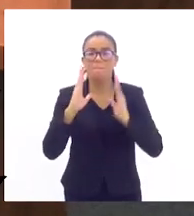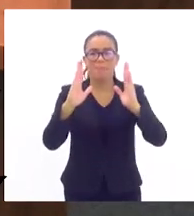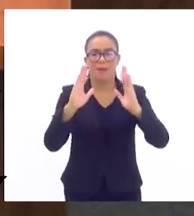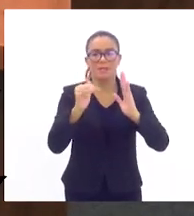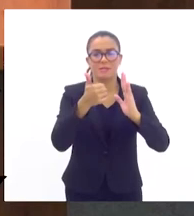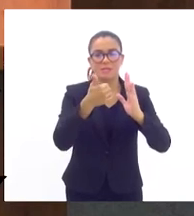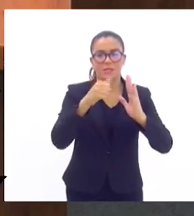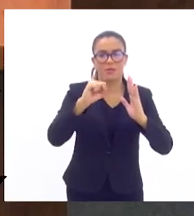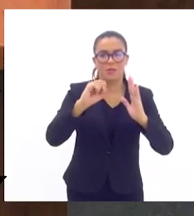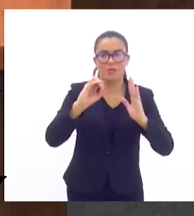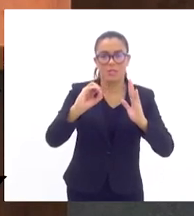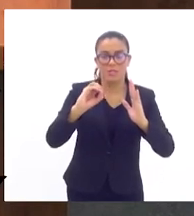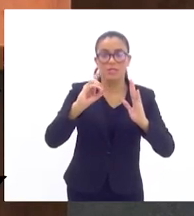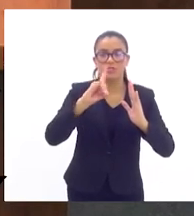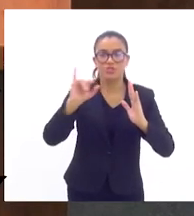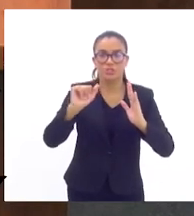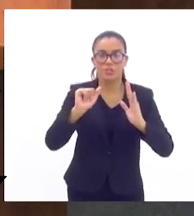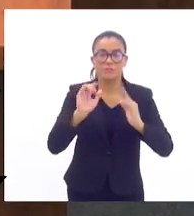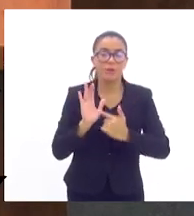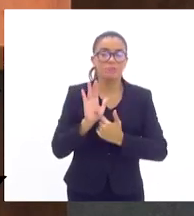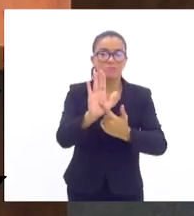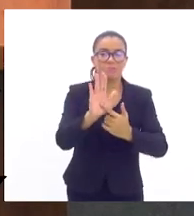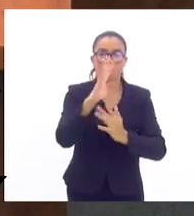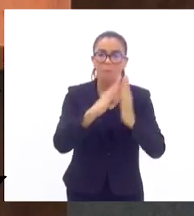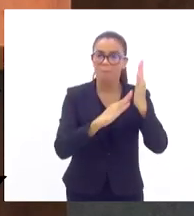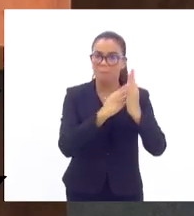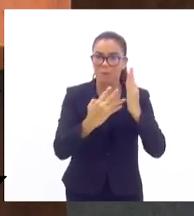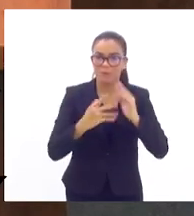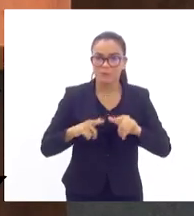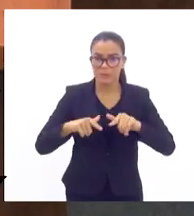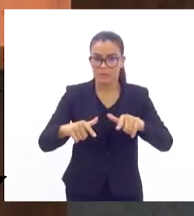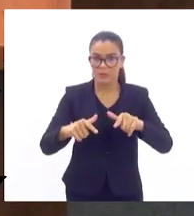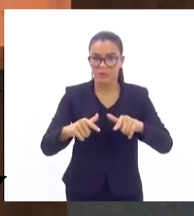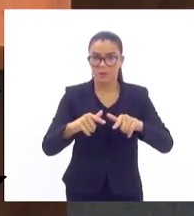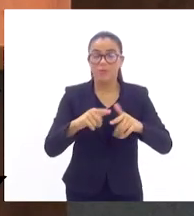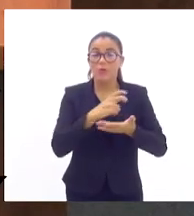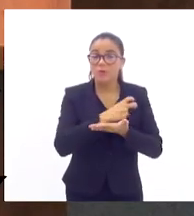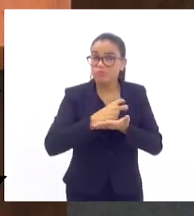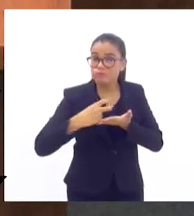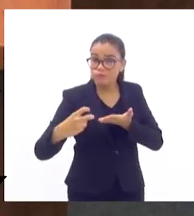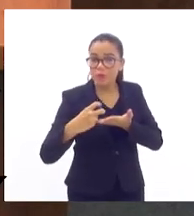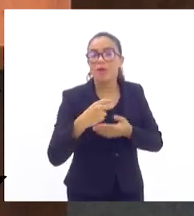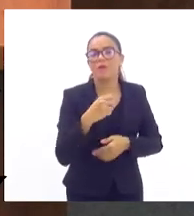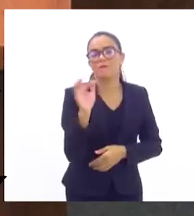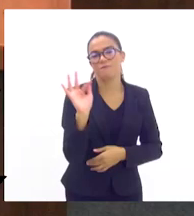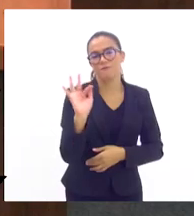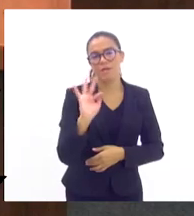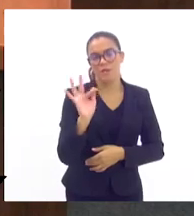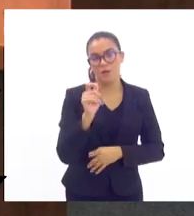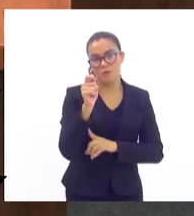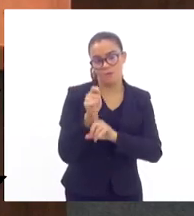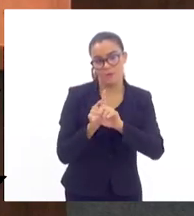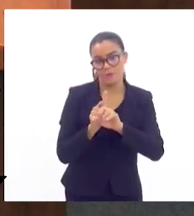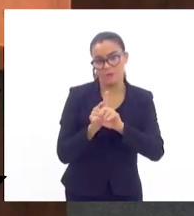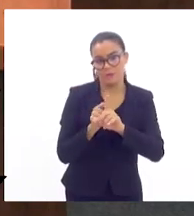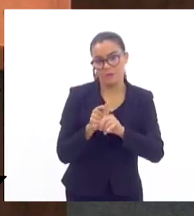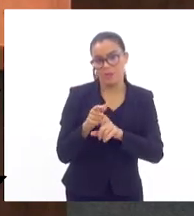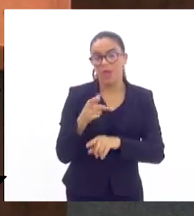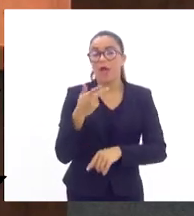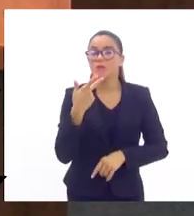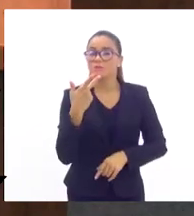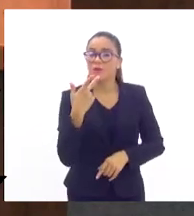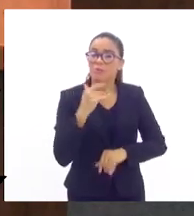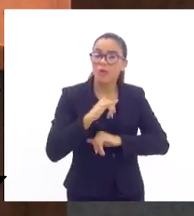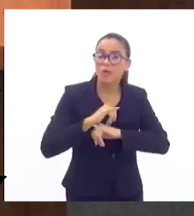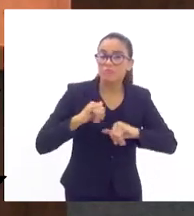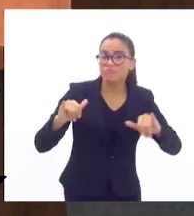para apresentar um plano de ação. Esses 180 dias acabou em fevereiro. E nós pedimos que, assim que tivesse pronto esse plano de ação,